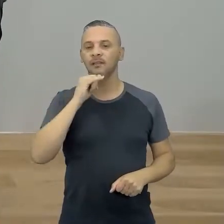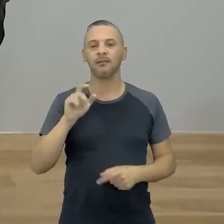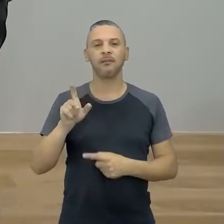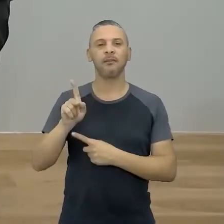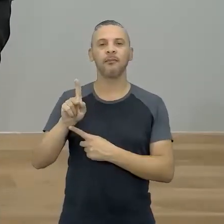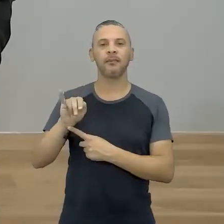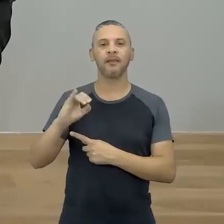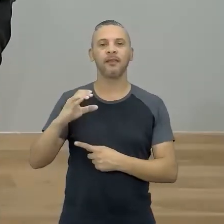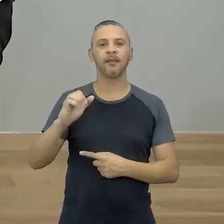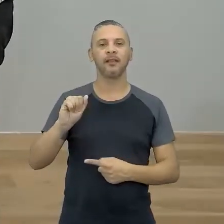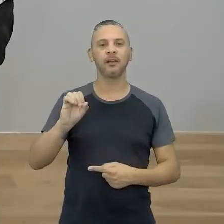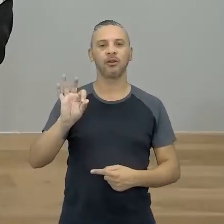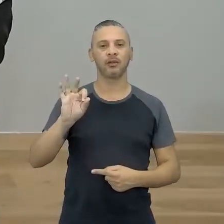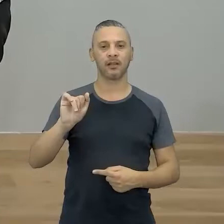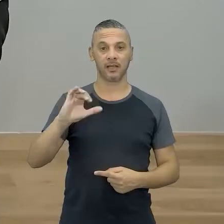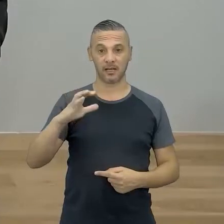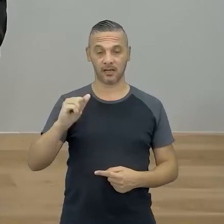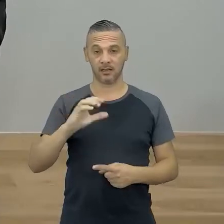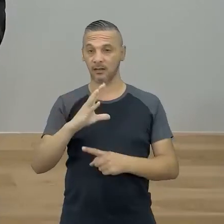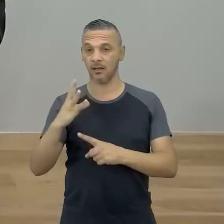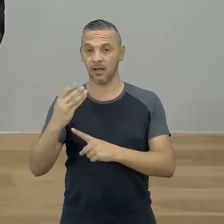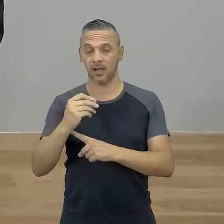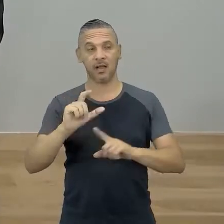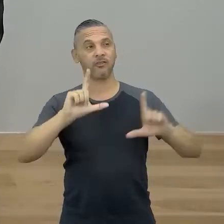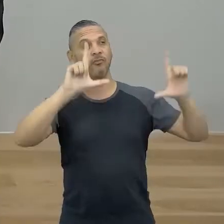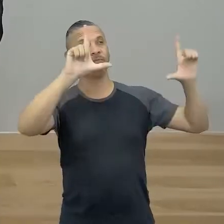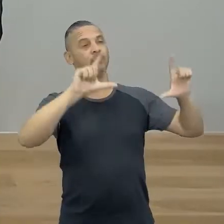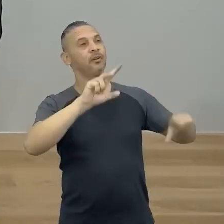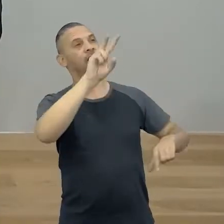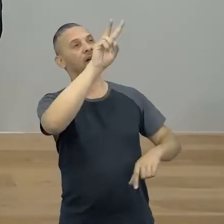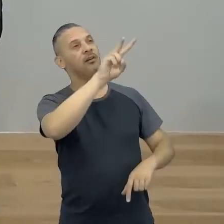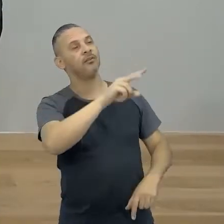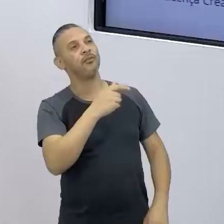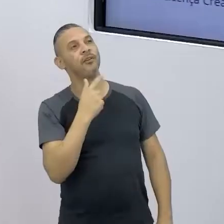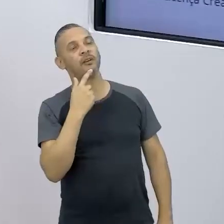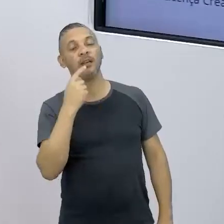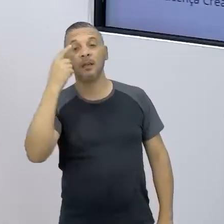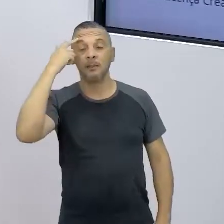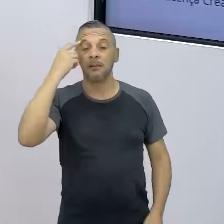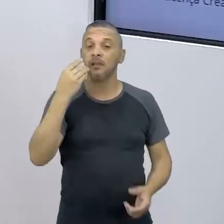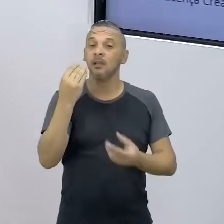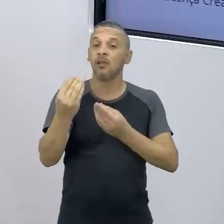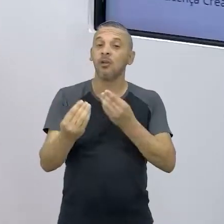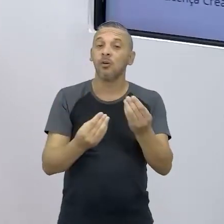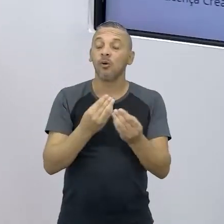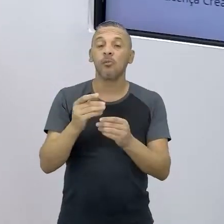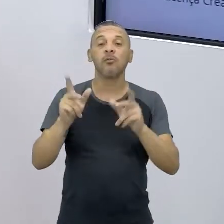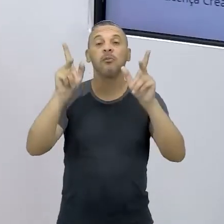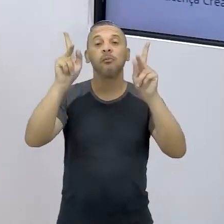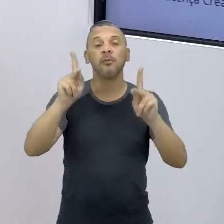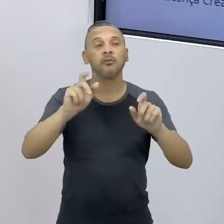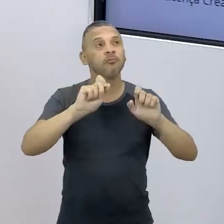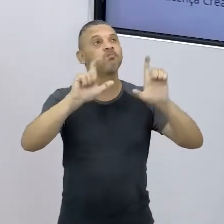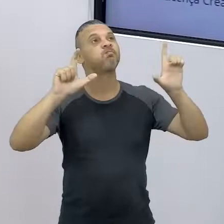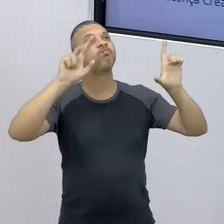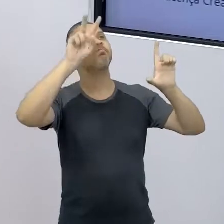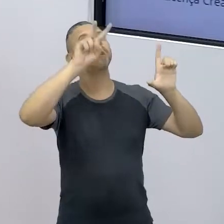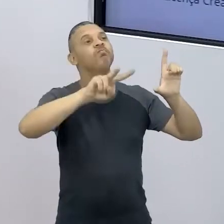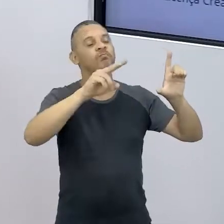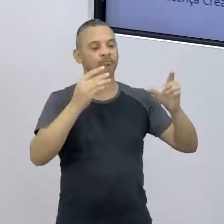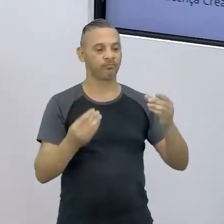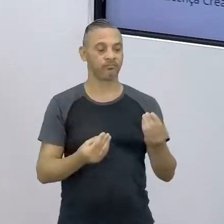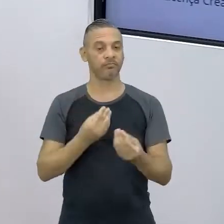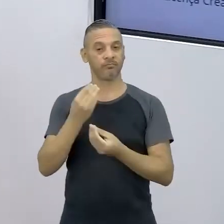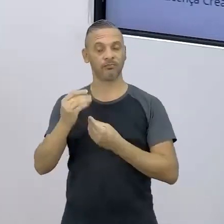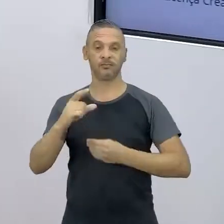Pinacoteca, e a gente vê as obras assim. É importante pensar na questão de como as pessoas vão ter acesso a essas obras, da